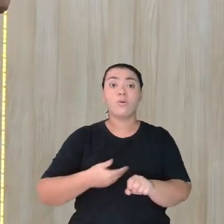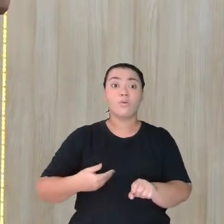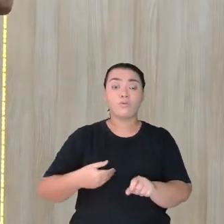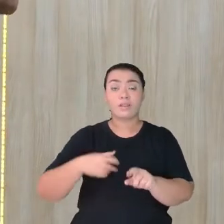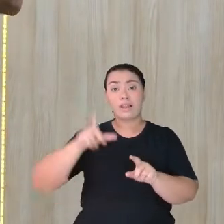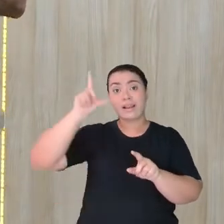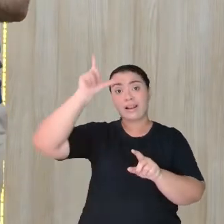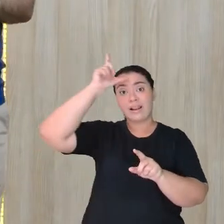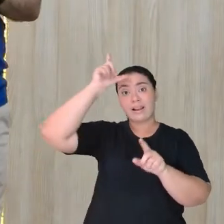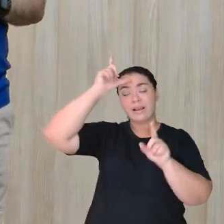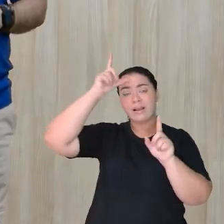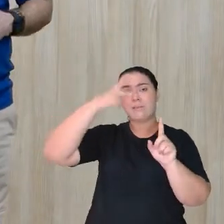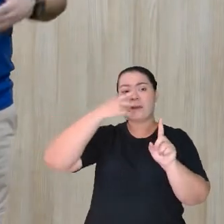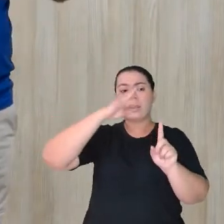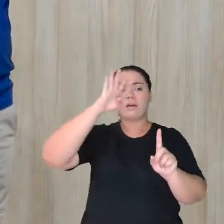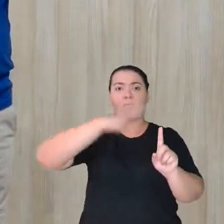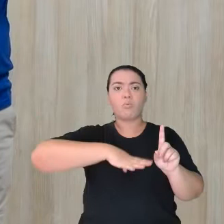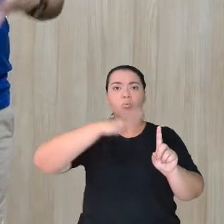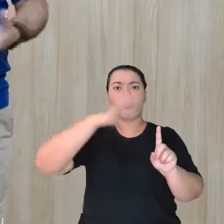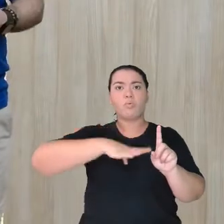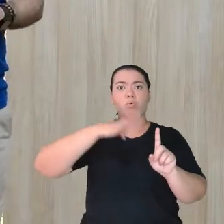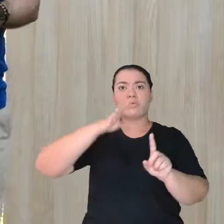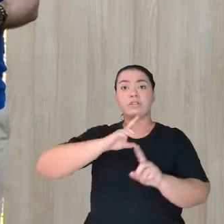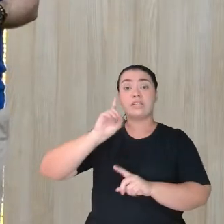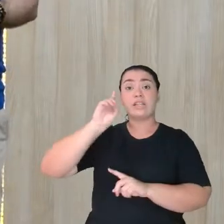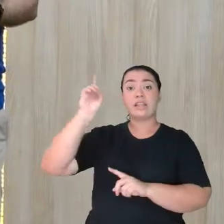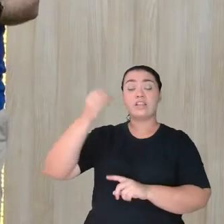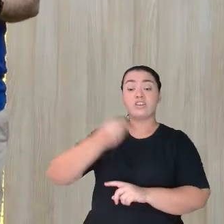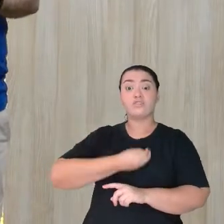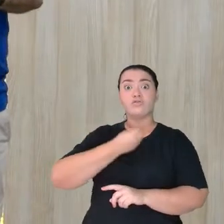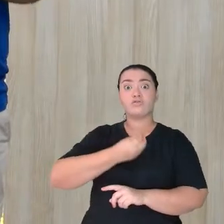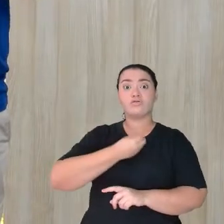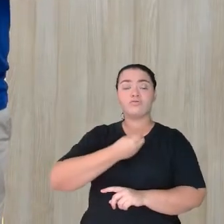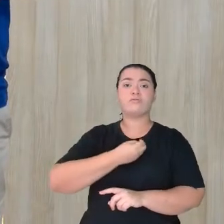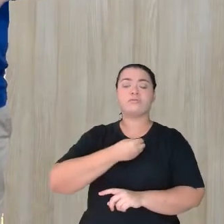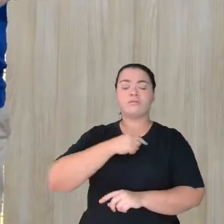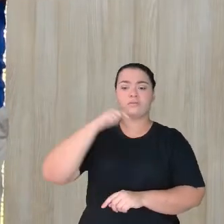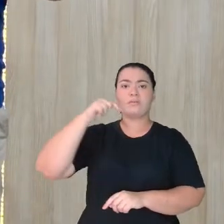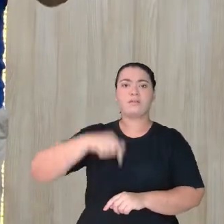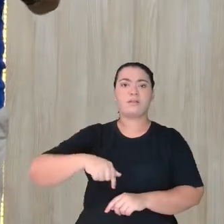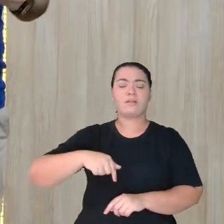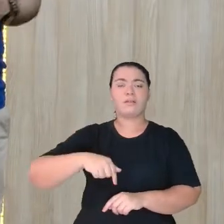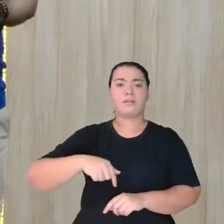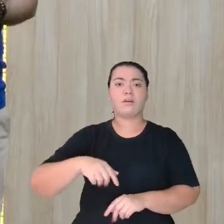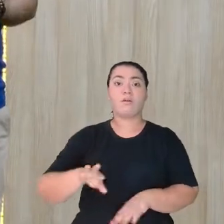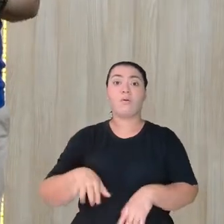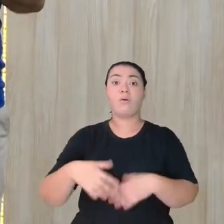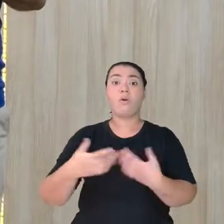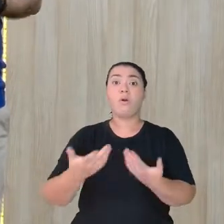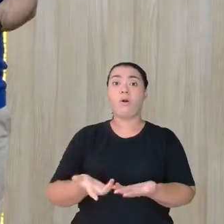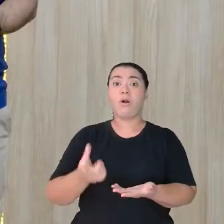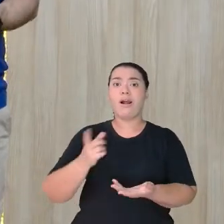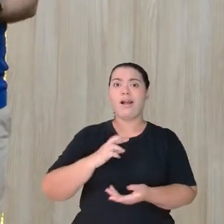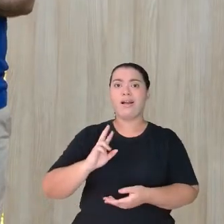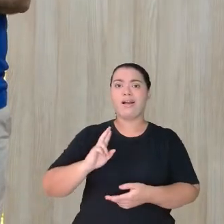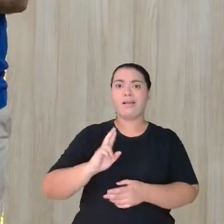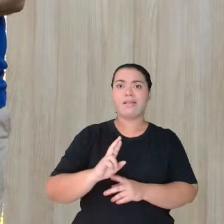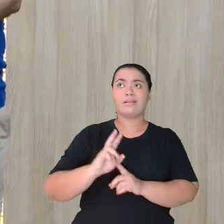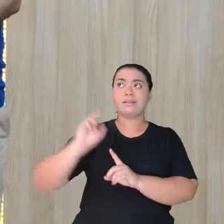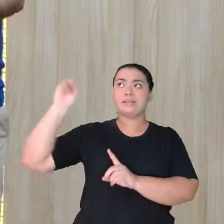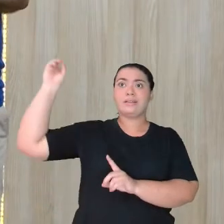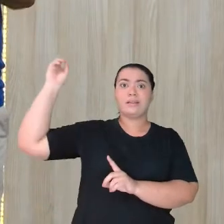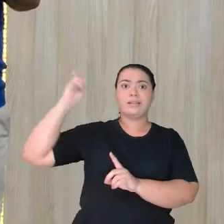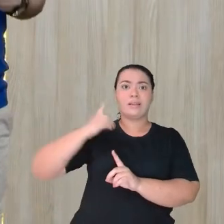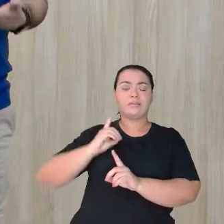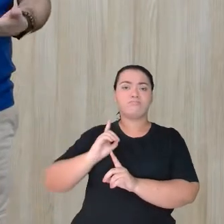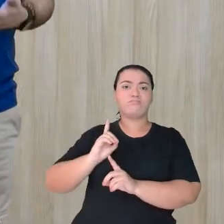líder ele é considerado um Deus vivo encarnado na Terra ou um representante direto dos